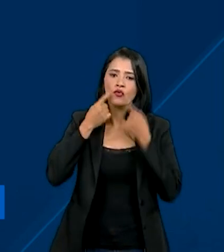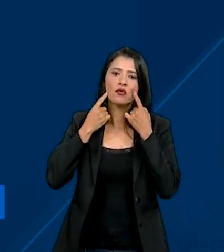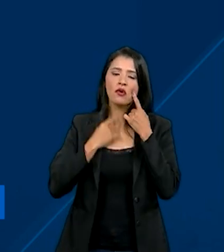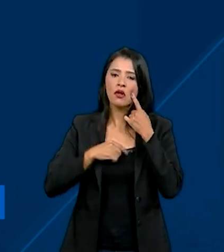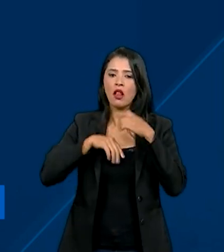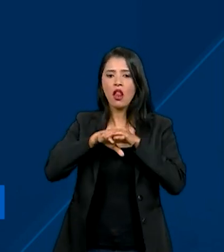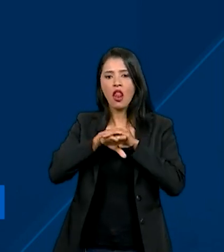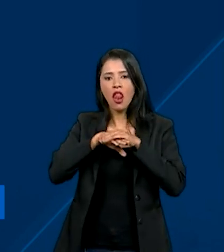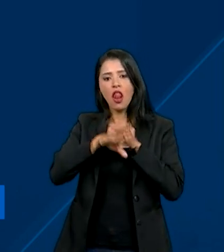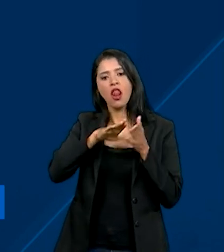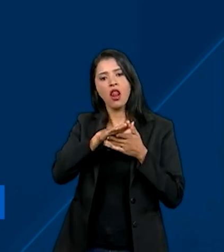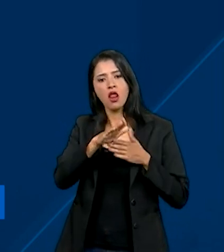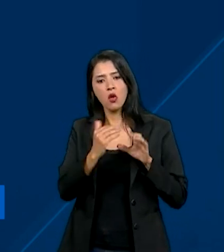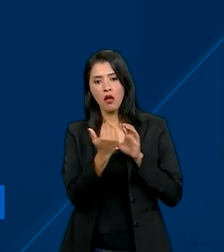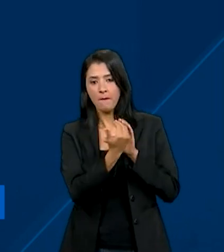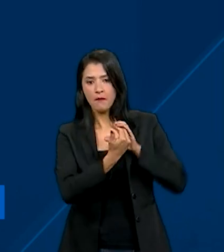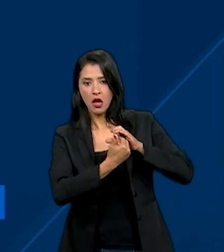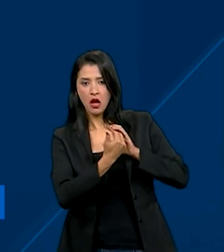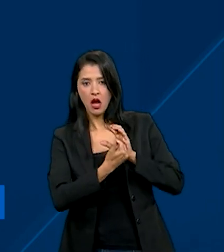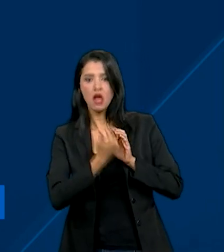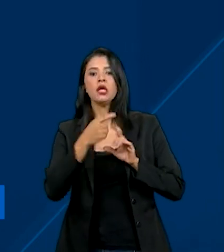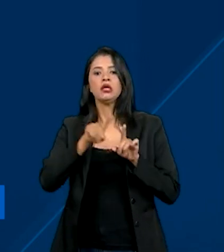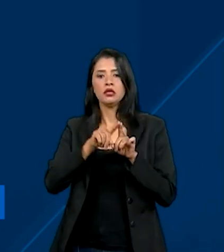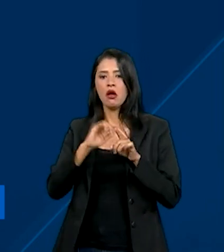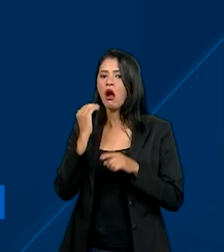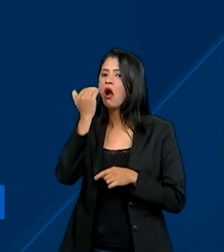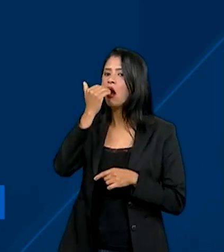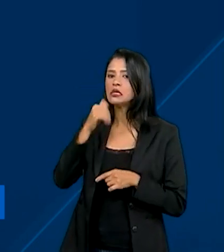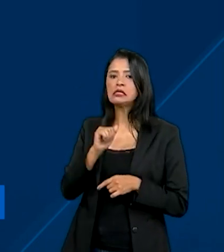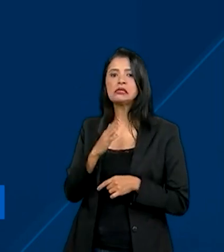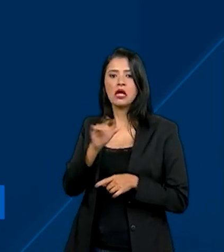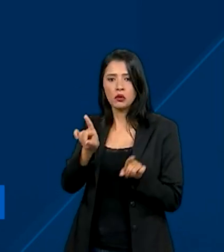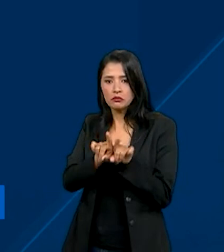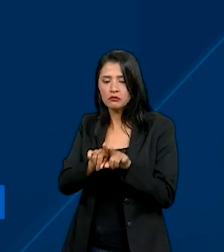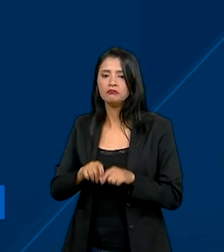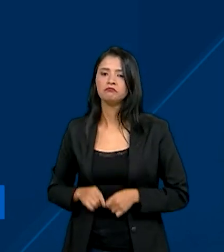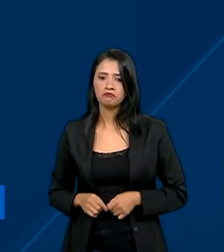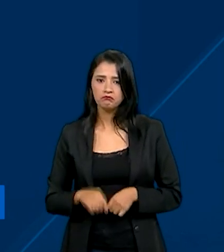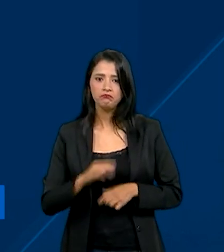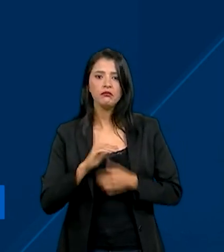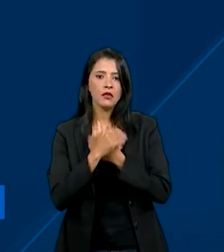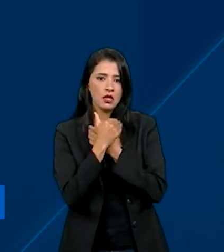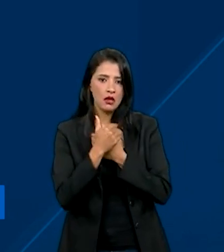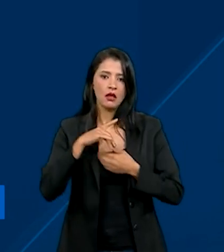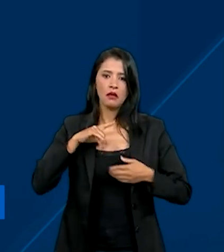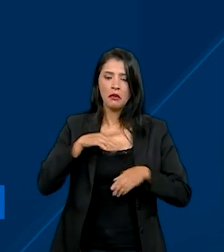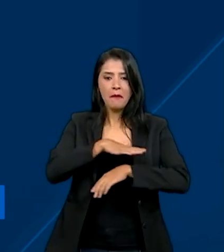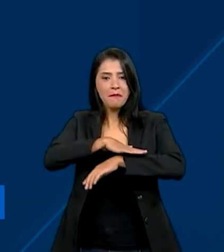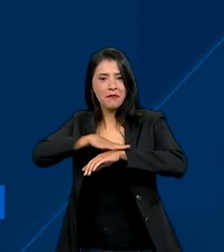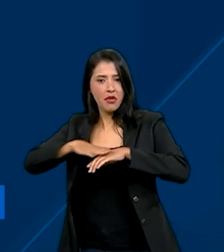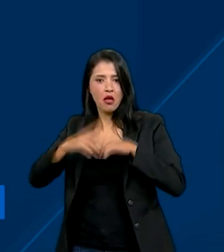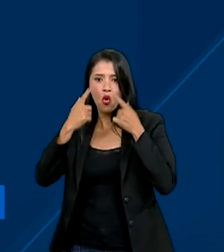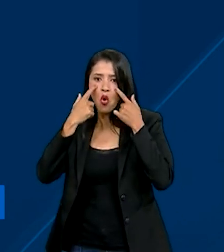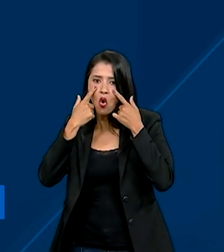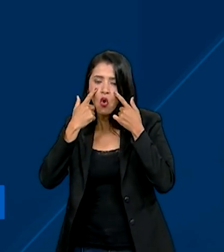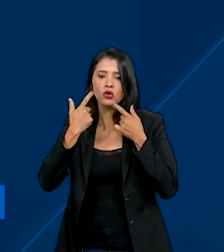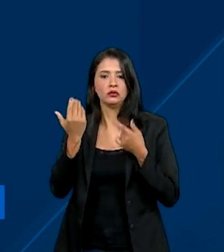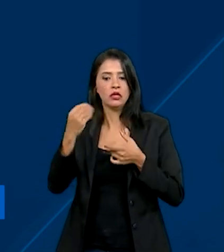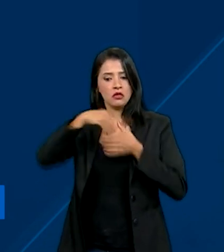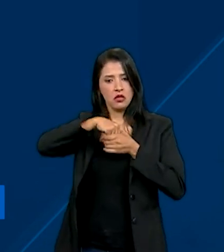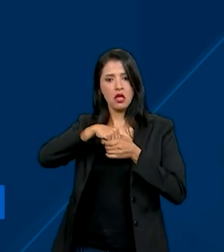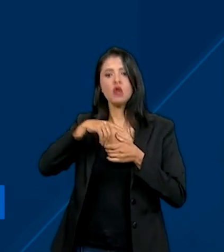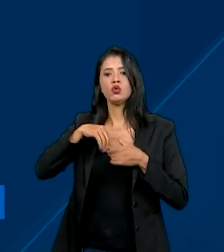da língua, paredes da faringe e céu da boca. A tireoide, a pele, os olhos e as partes